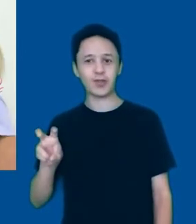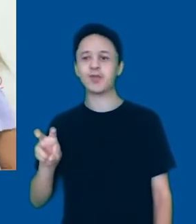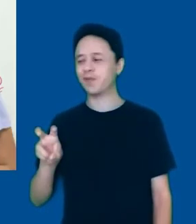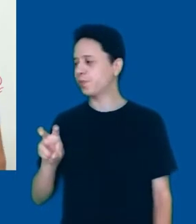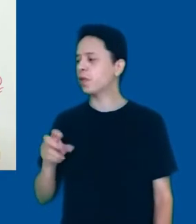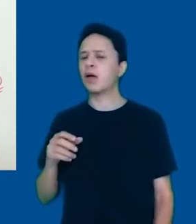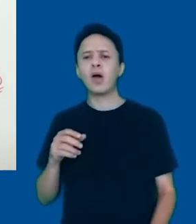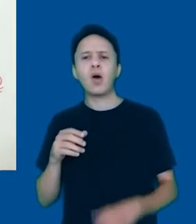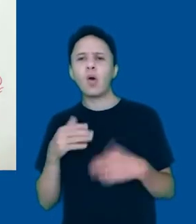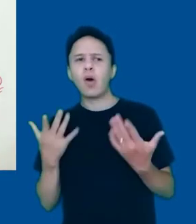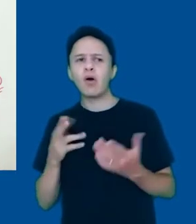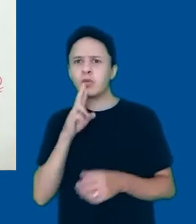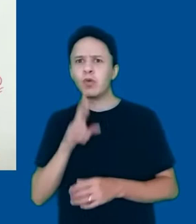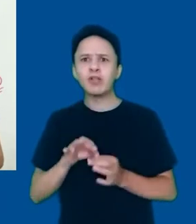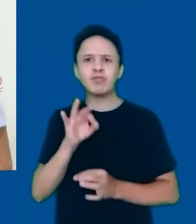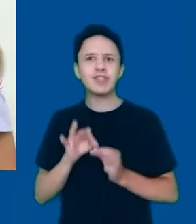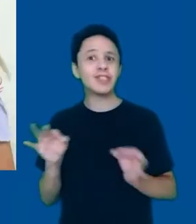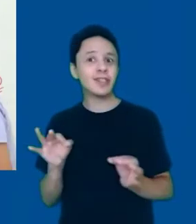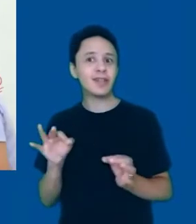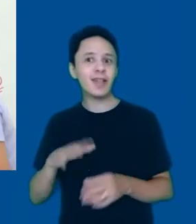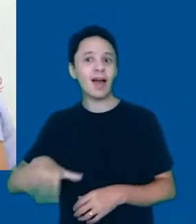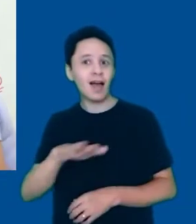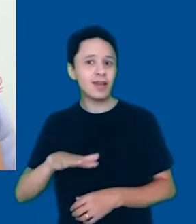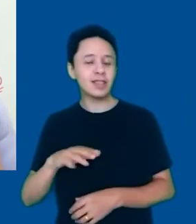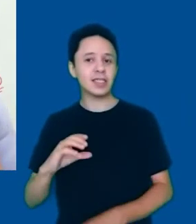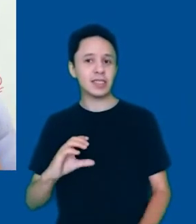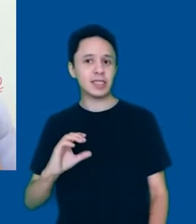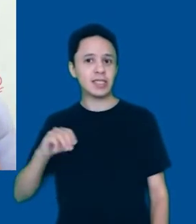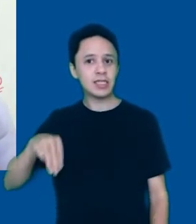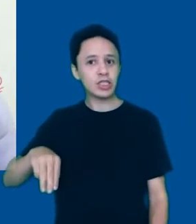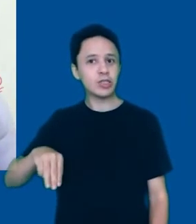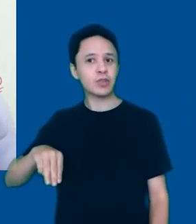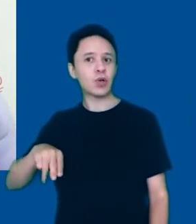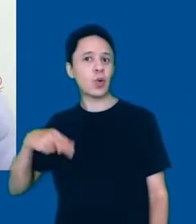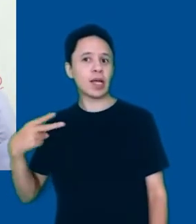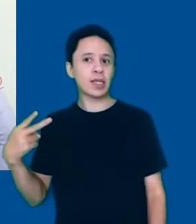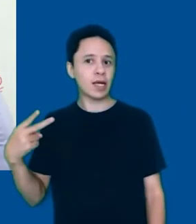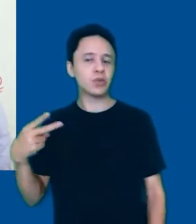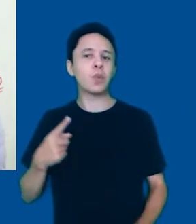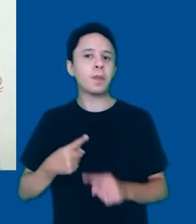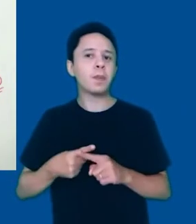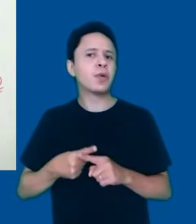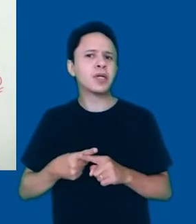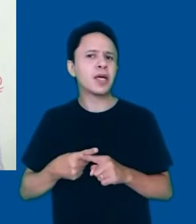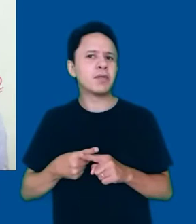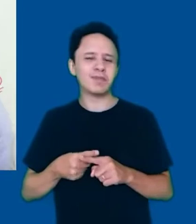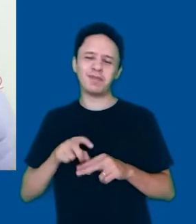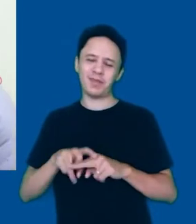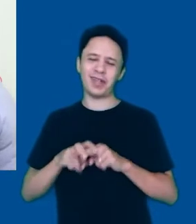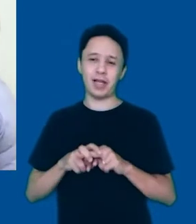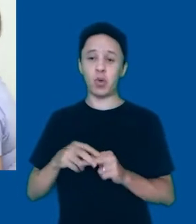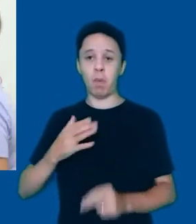514,5. E qual é a unidade de medida, então, dessa nossa área? Centímetros quadrados, porque